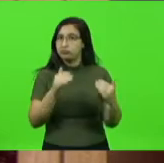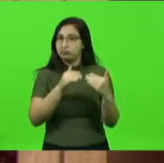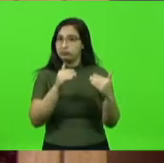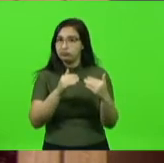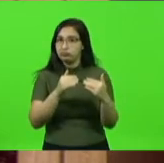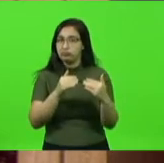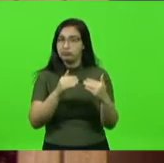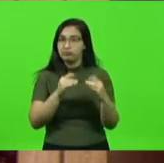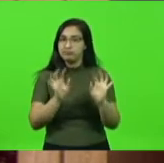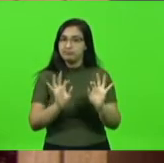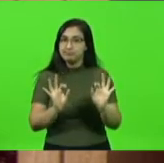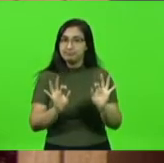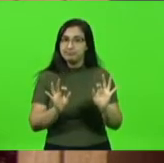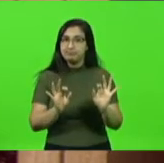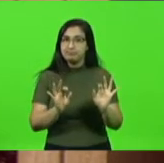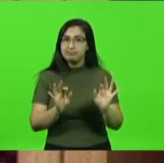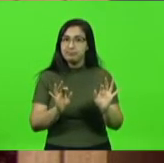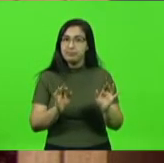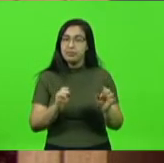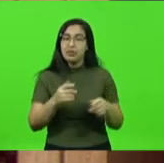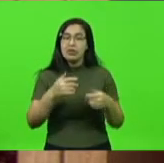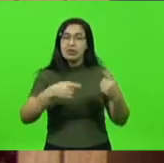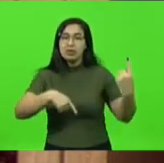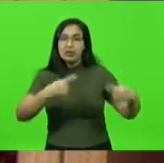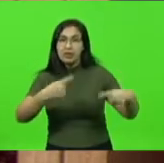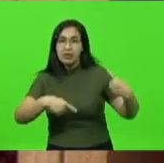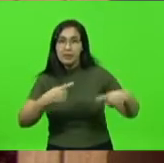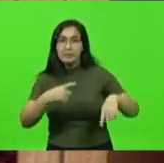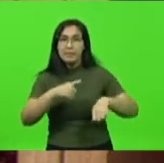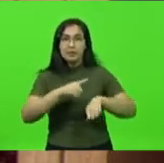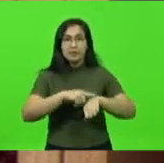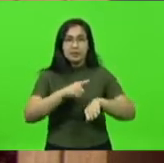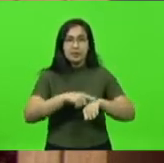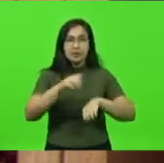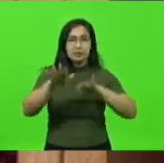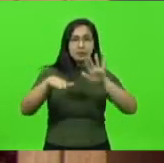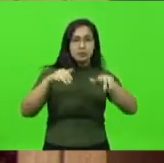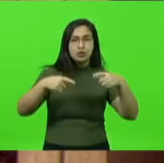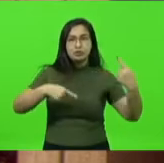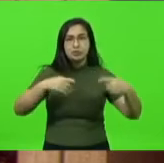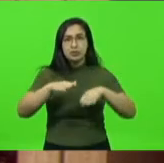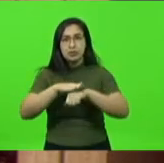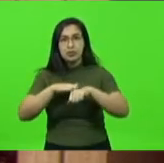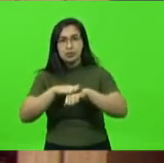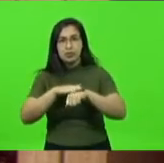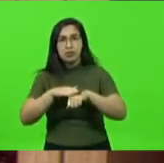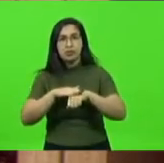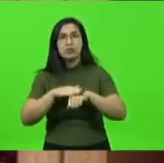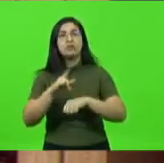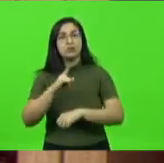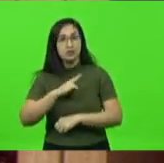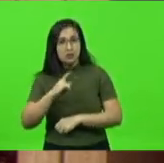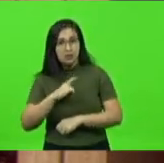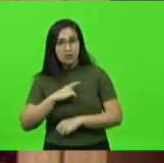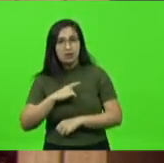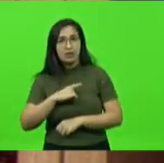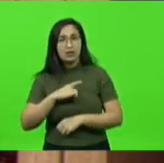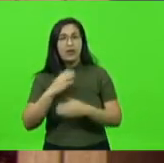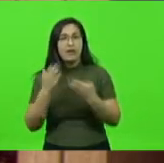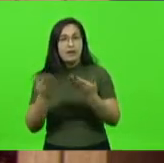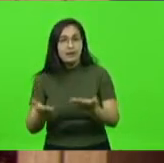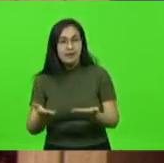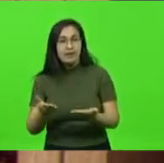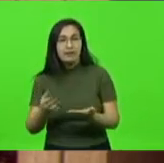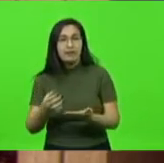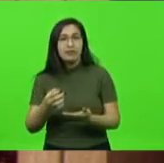que não se foi dado espaço ao debate. Na licença temporária do deputado Mocelin, que